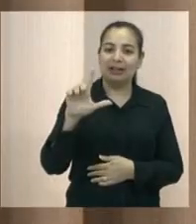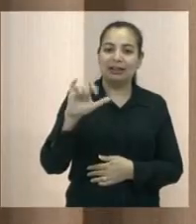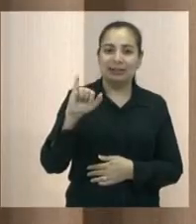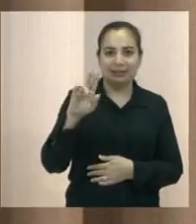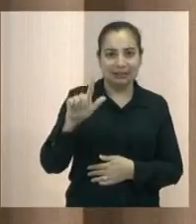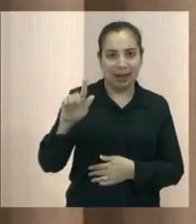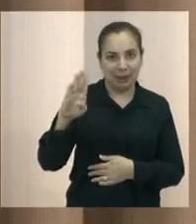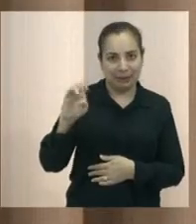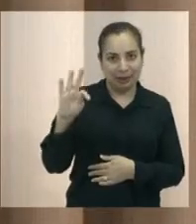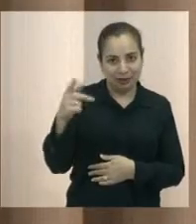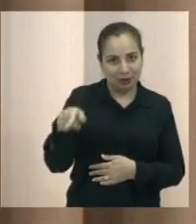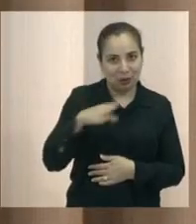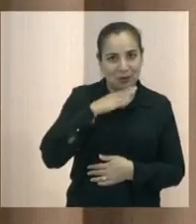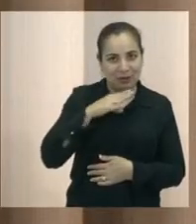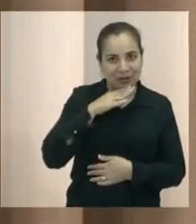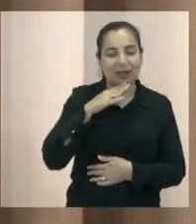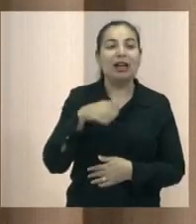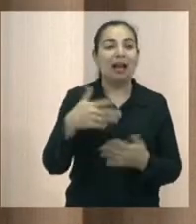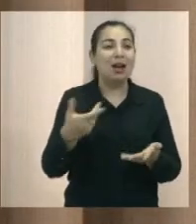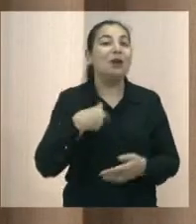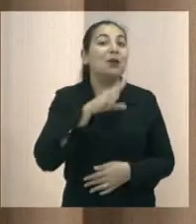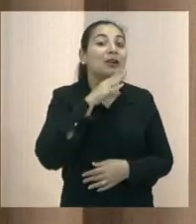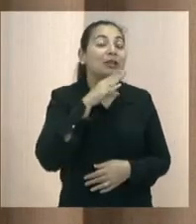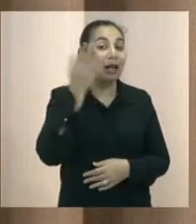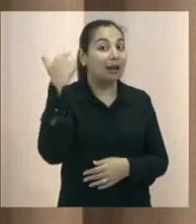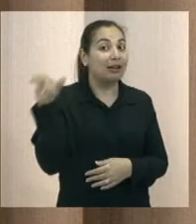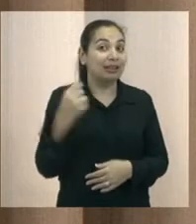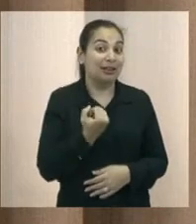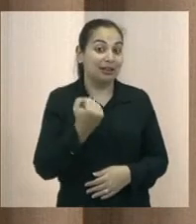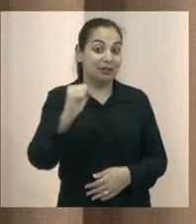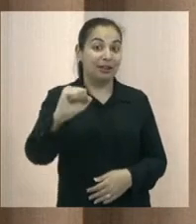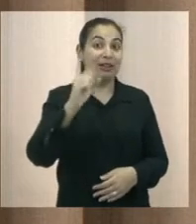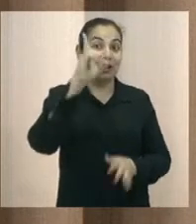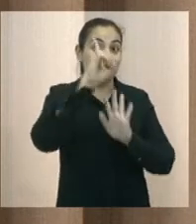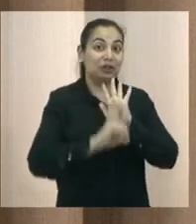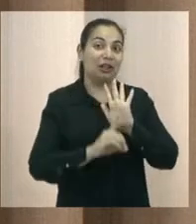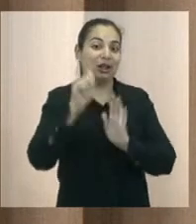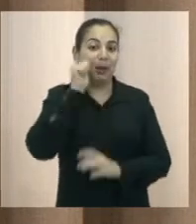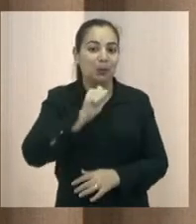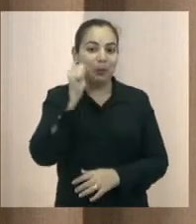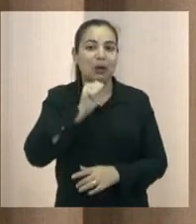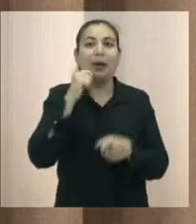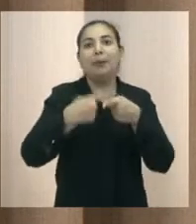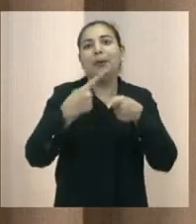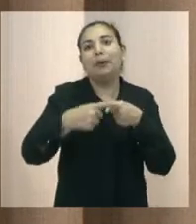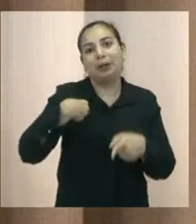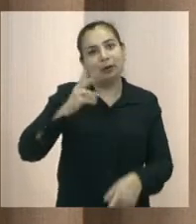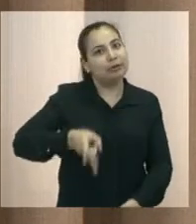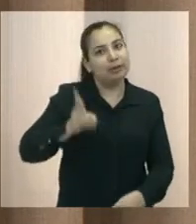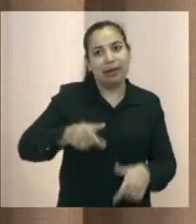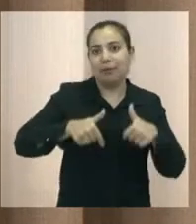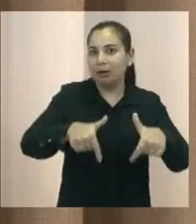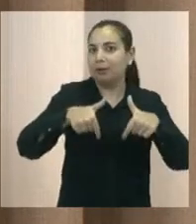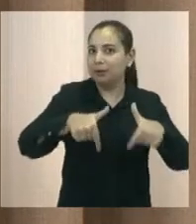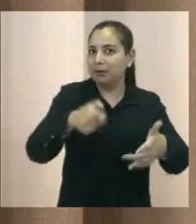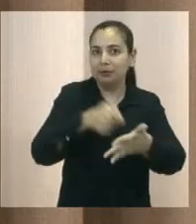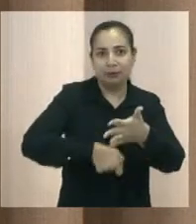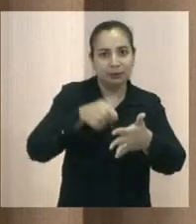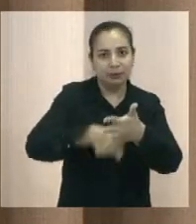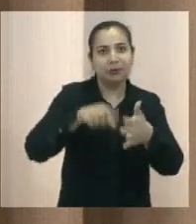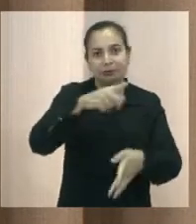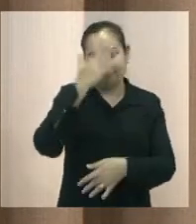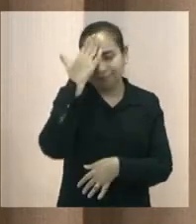a doutora Elizabeth quando ela estava no Núcleo de Defesa dos Direitos da Mulher, porque eu sempre tive essa militância nos movimentos de